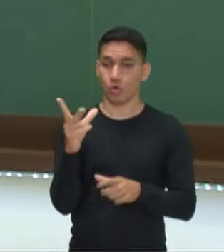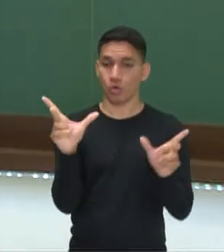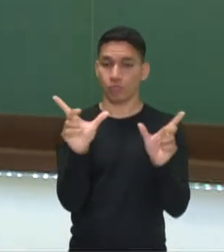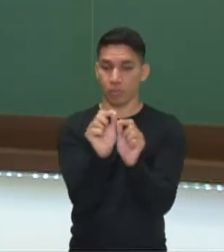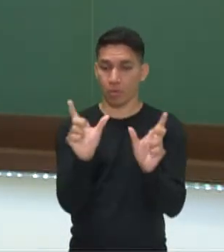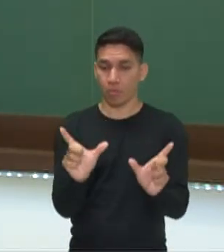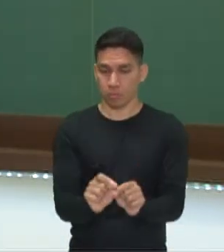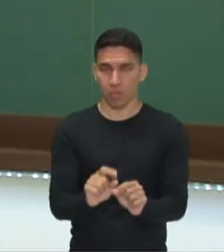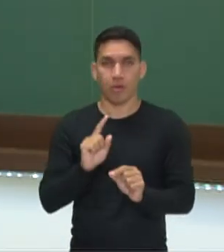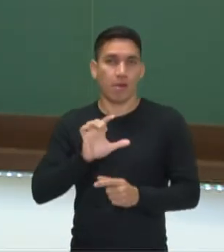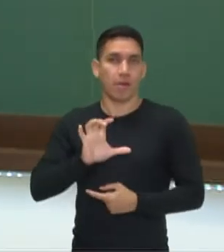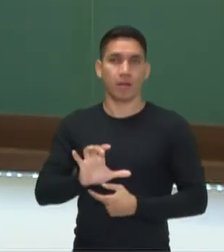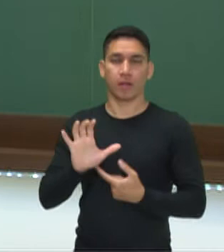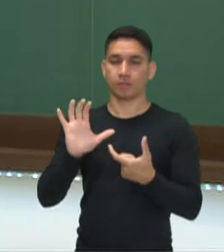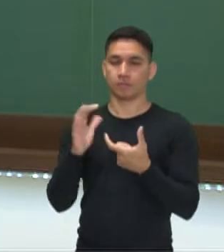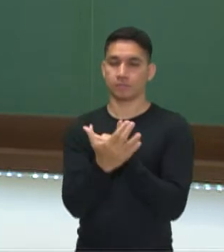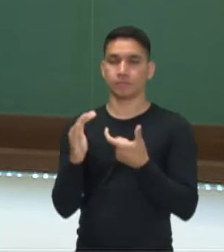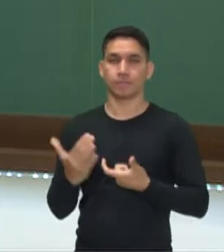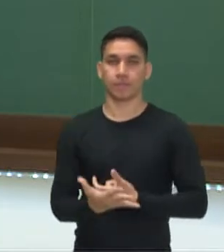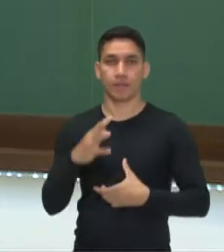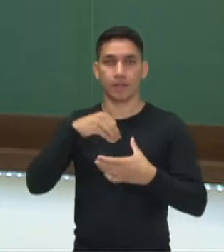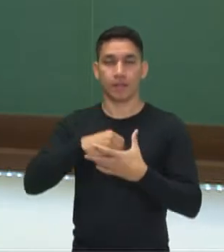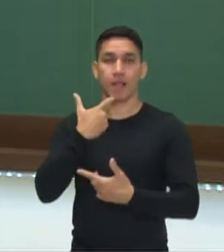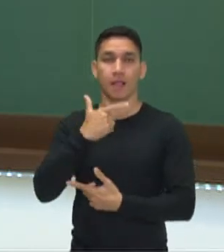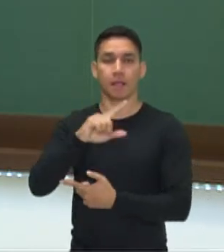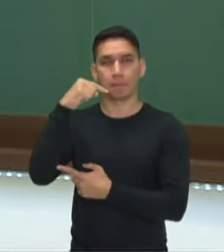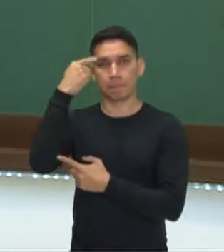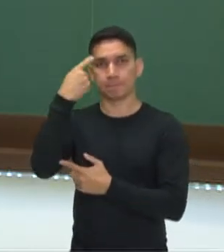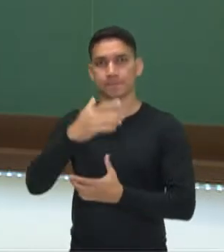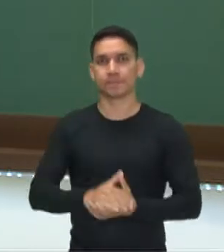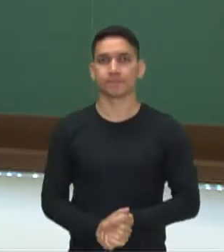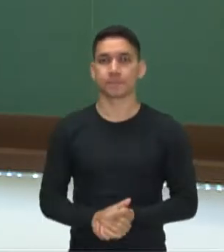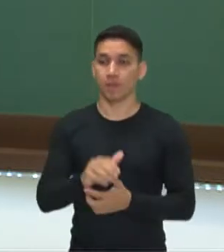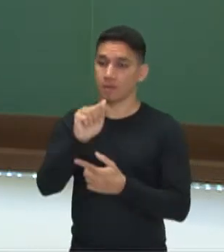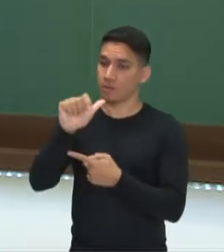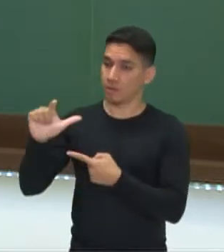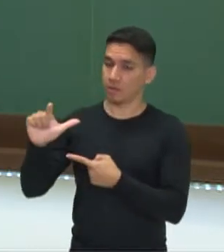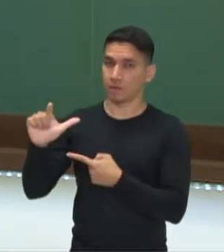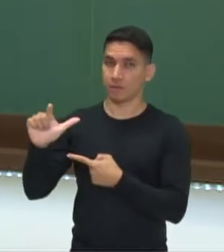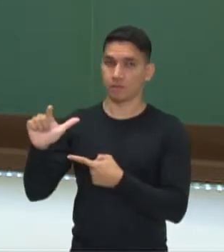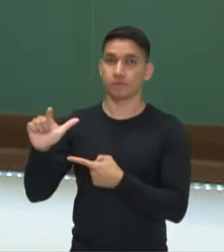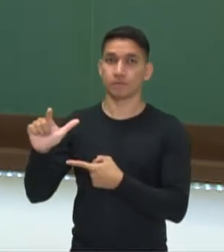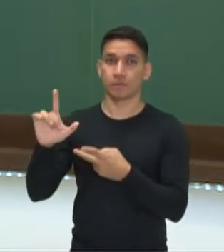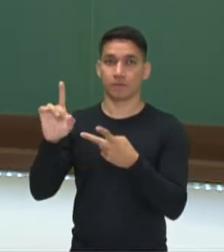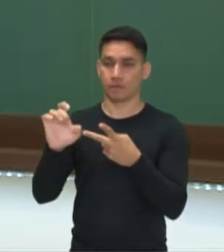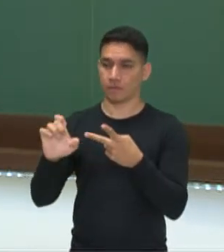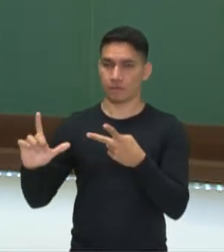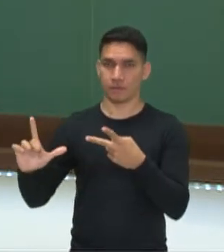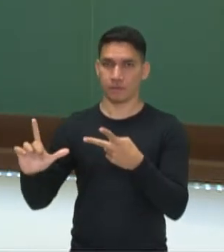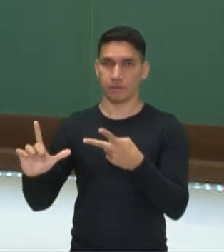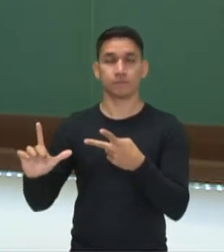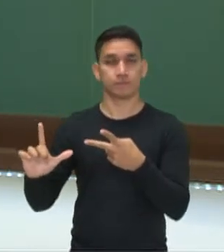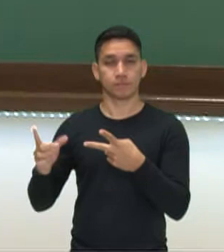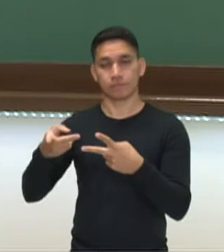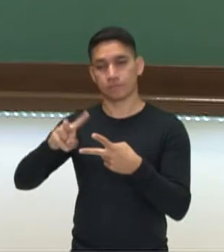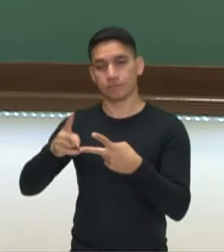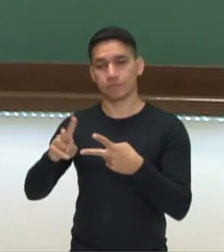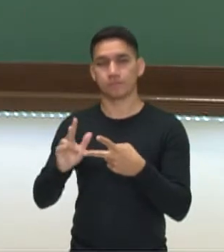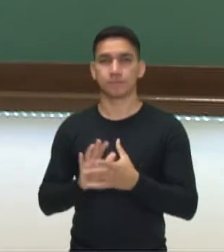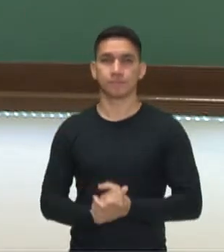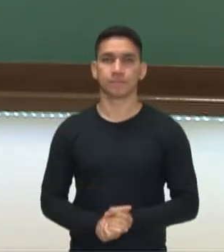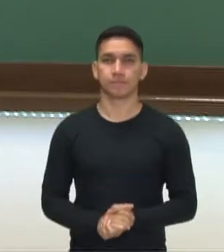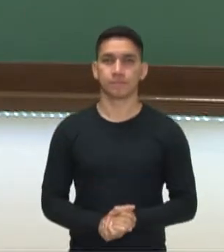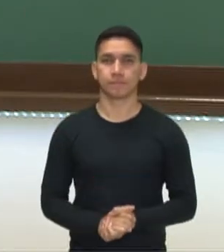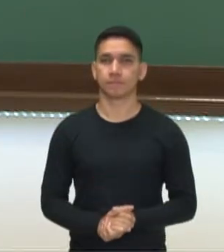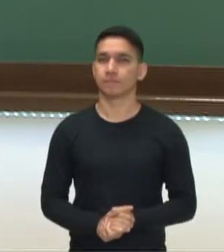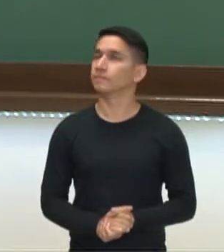contrações existentes na língua espanhola. O ao e o del. Al e del. O